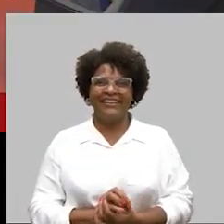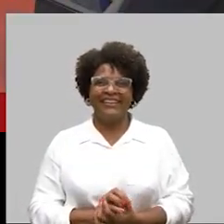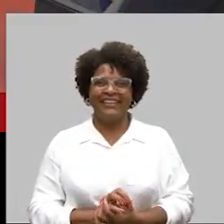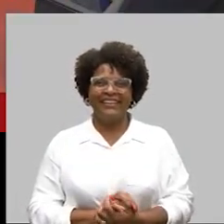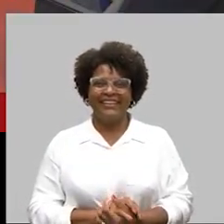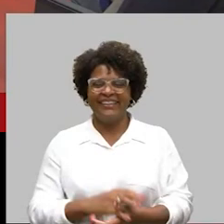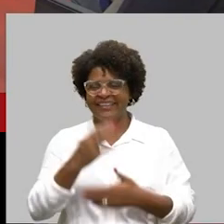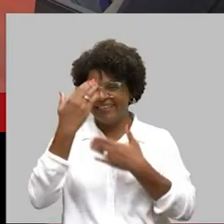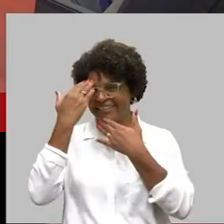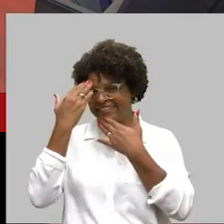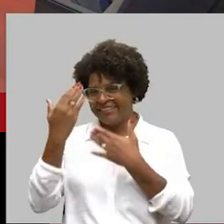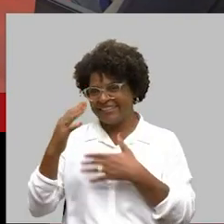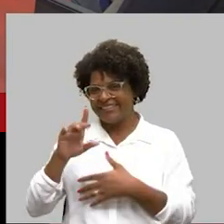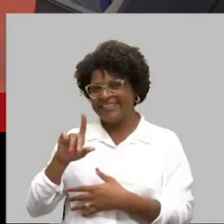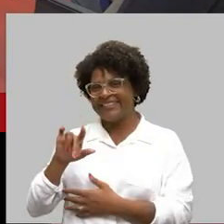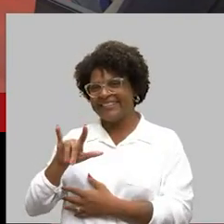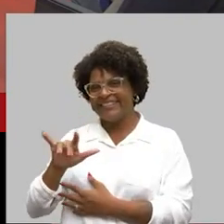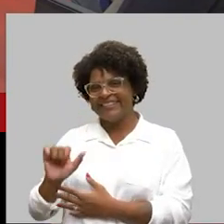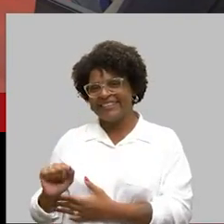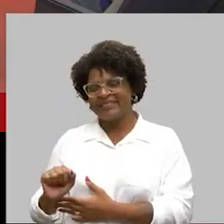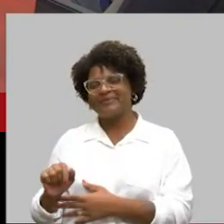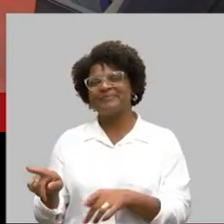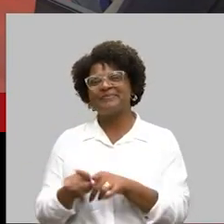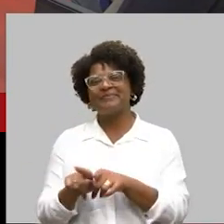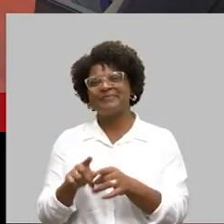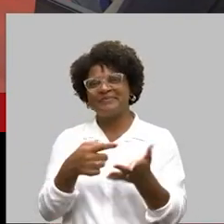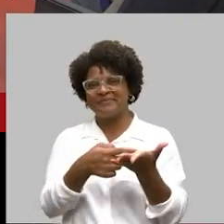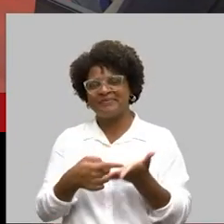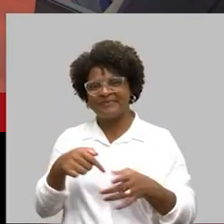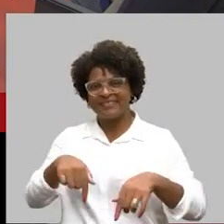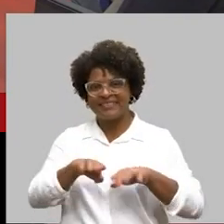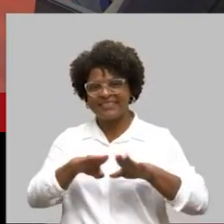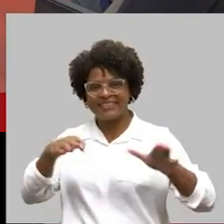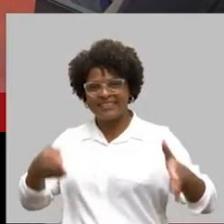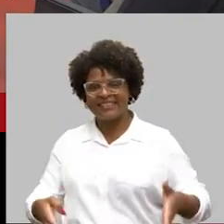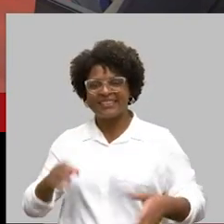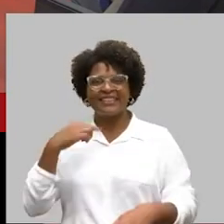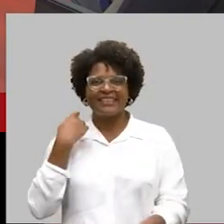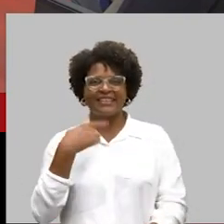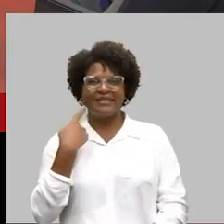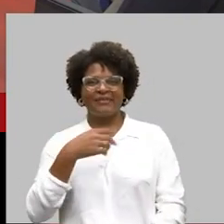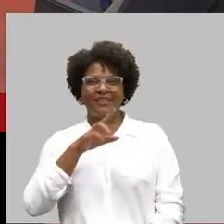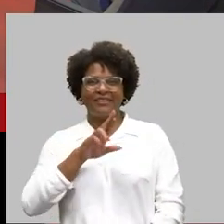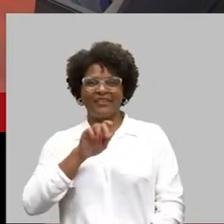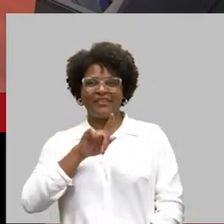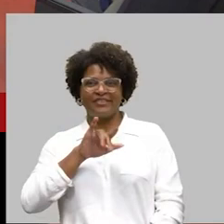Lavínia nós vamos convidar também para compor a mesa deputado federal Rogério